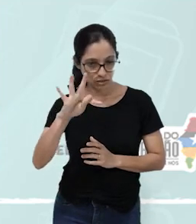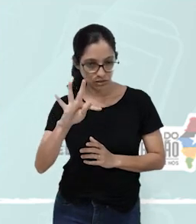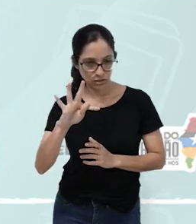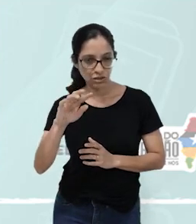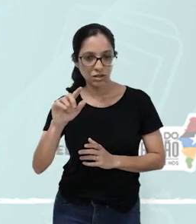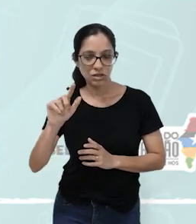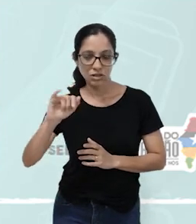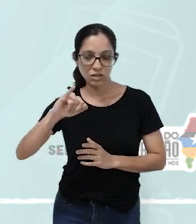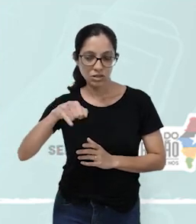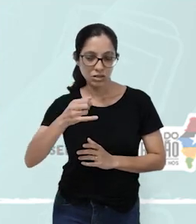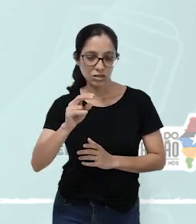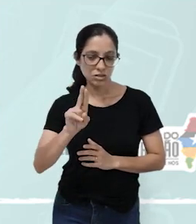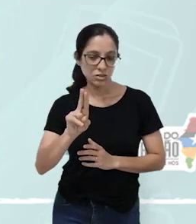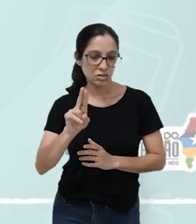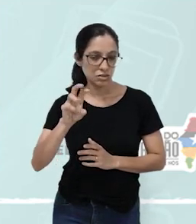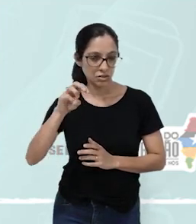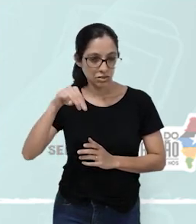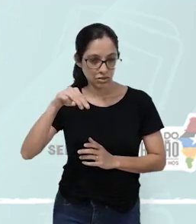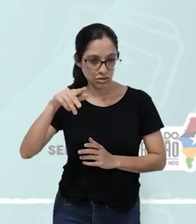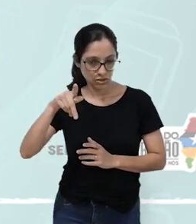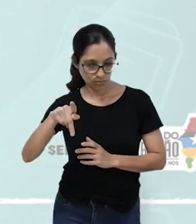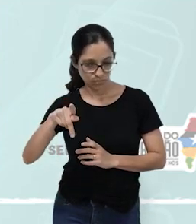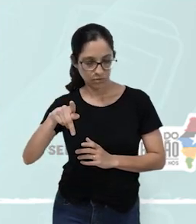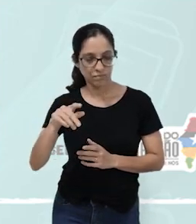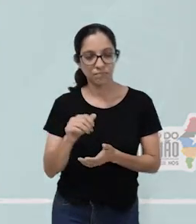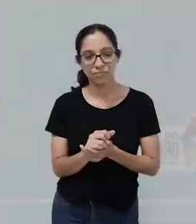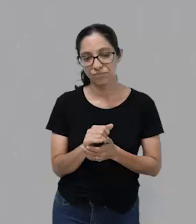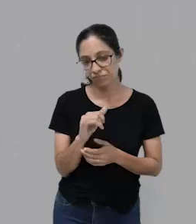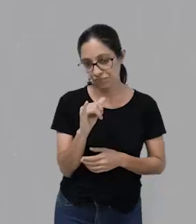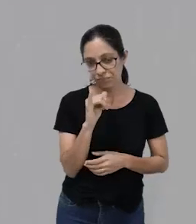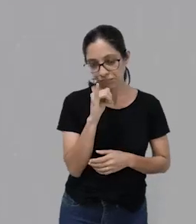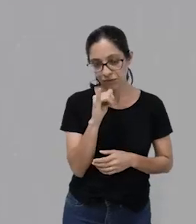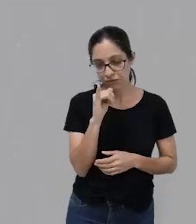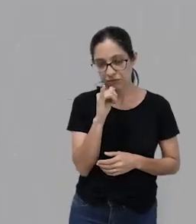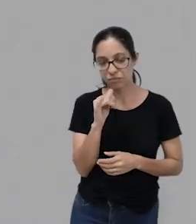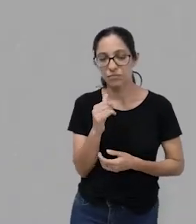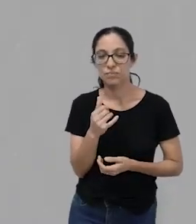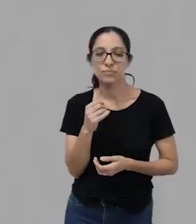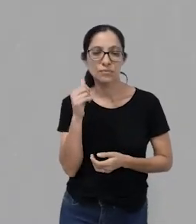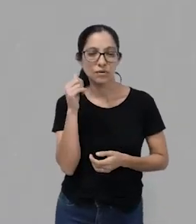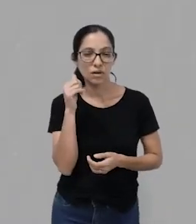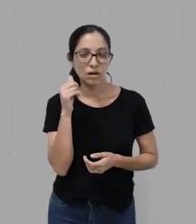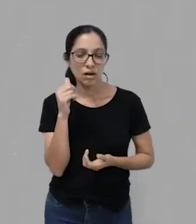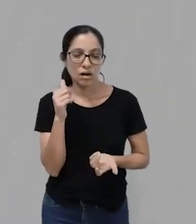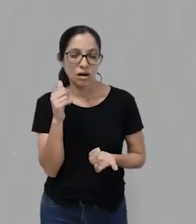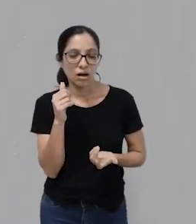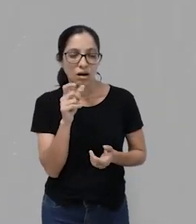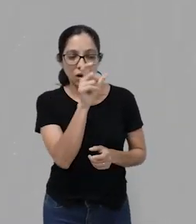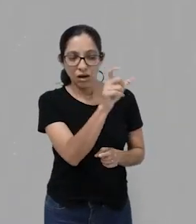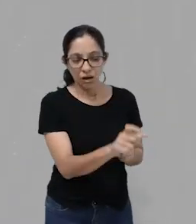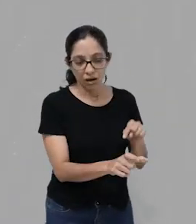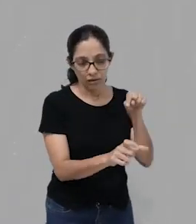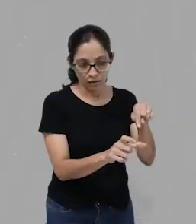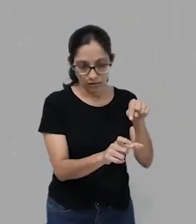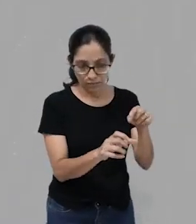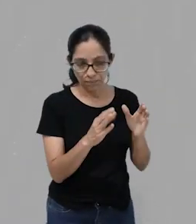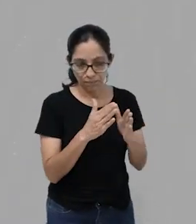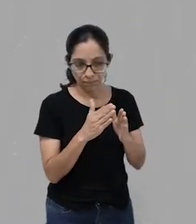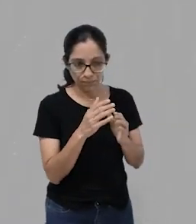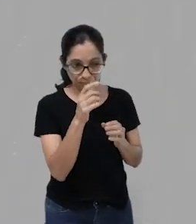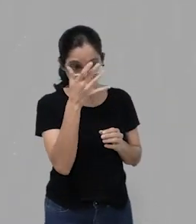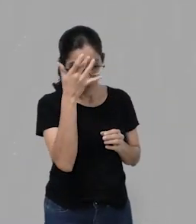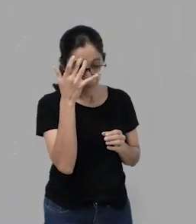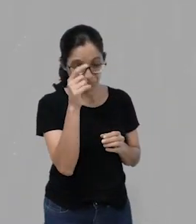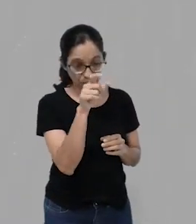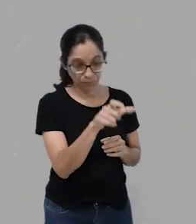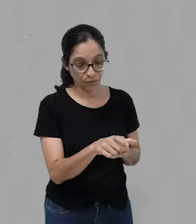equipamento, mas se a gente quer improvisar, por exemplo, a gente suja a mãozinha do aluno lá de giz, as pontinhas dos dedos, pede para que ele fique em pé com